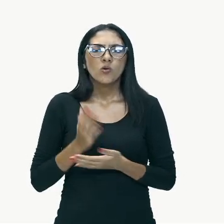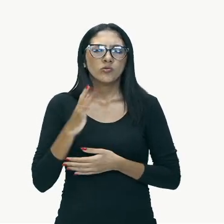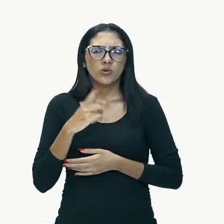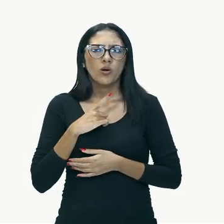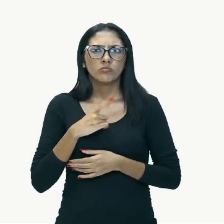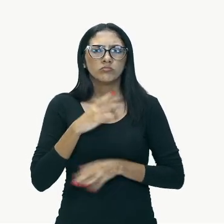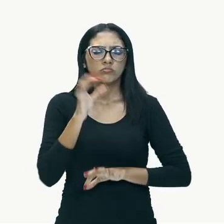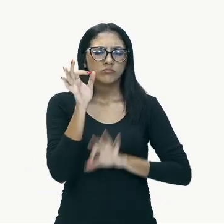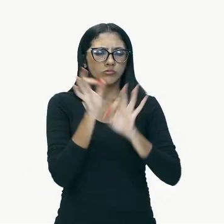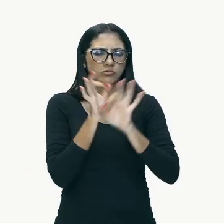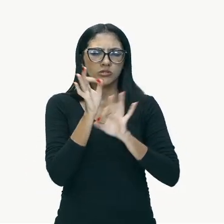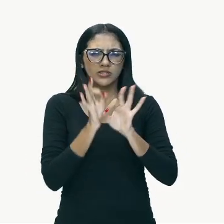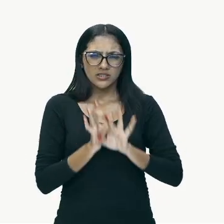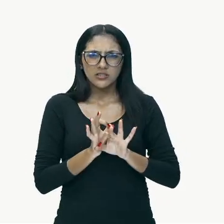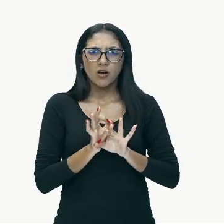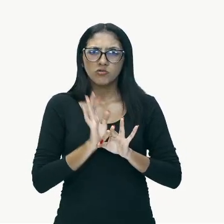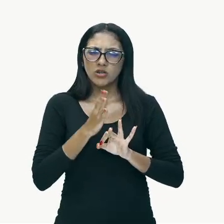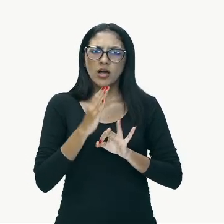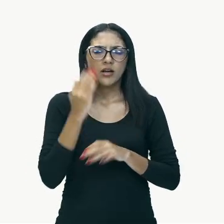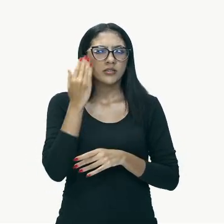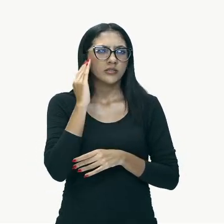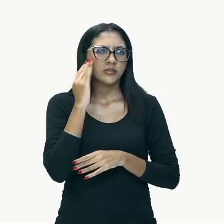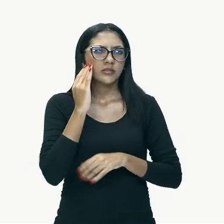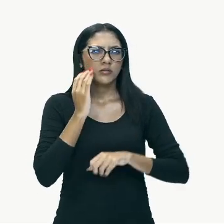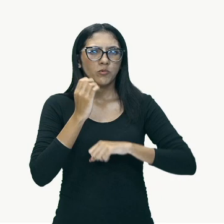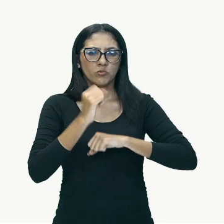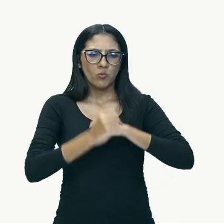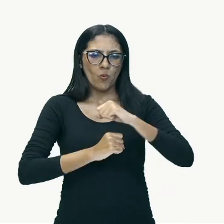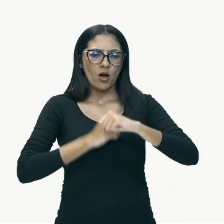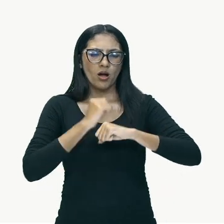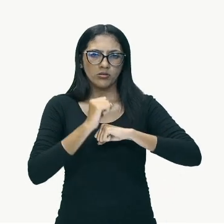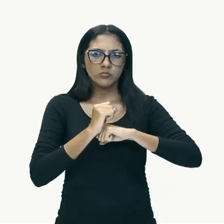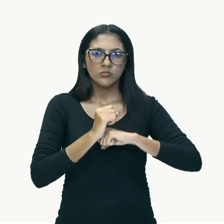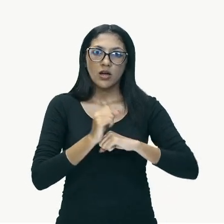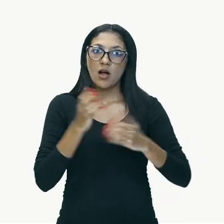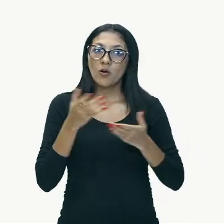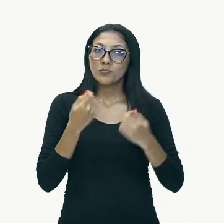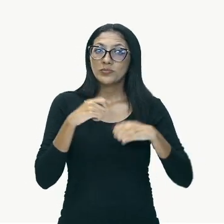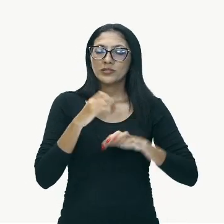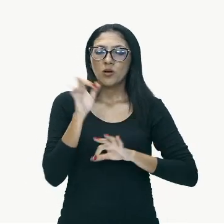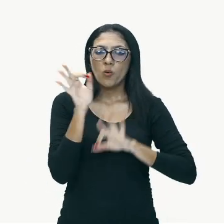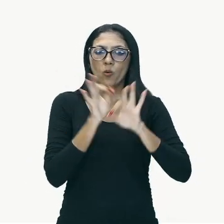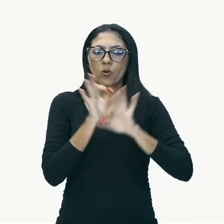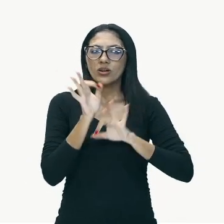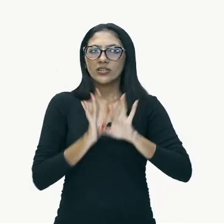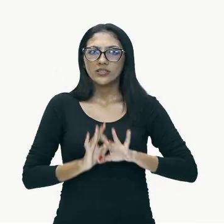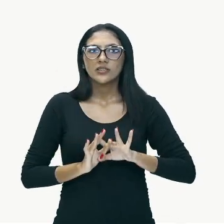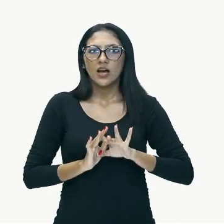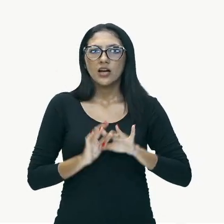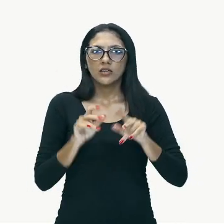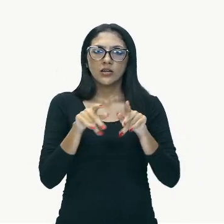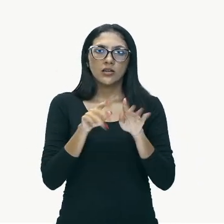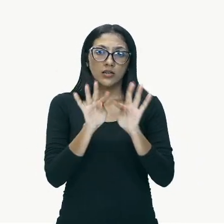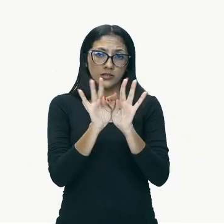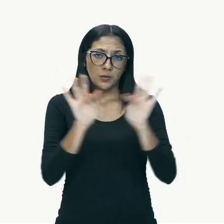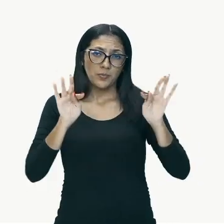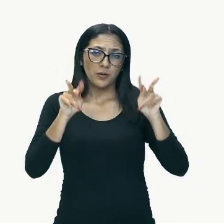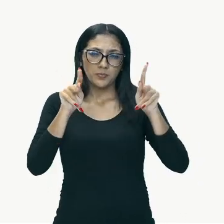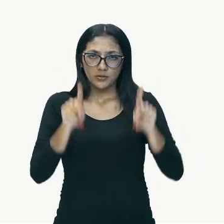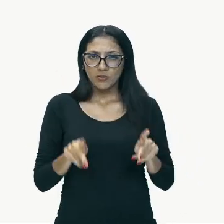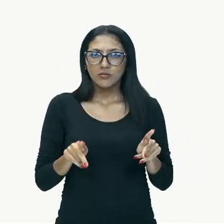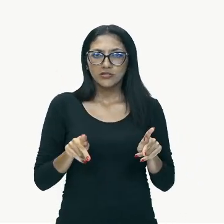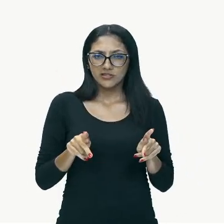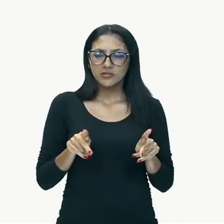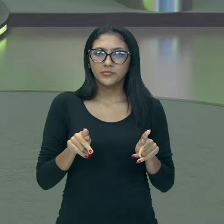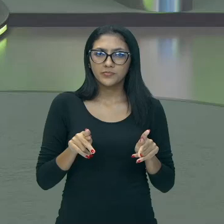era realmente o átomo, agora chegou a vez de organizar esses átomos em uma tabela periódica, né? Com